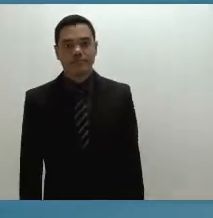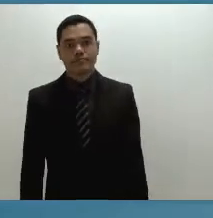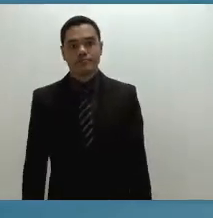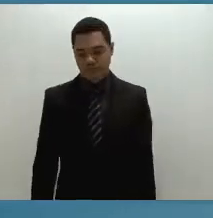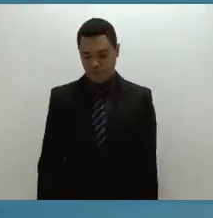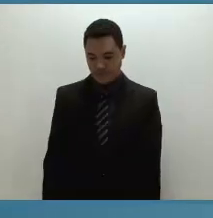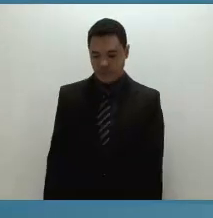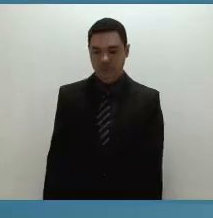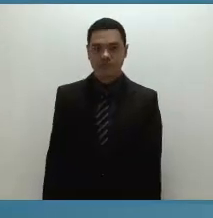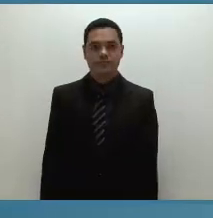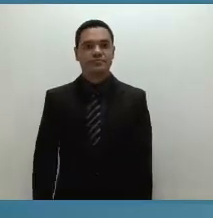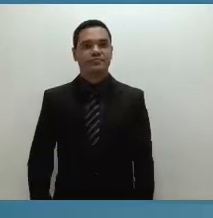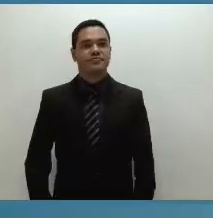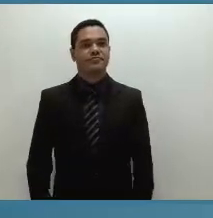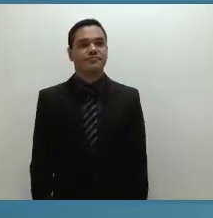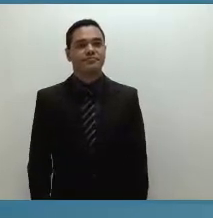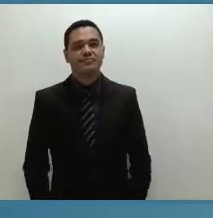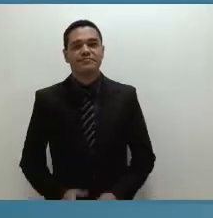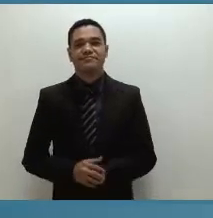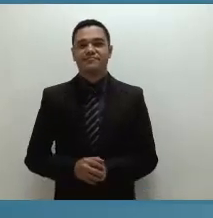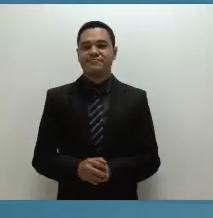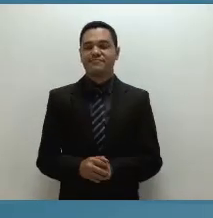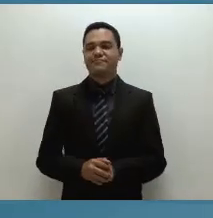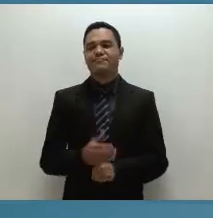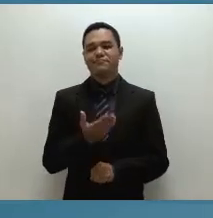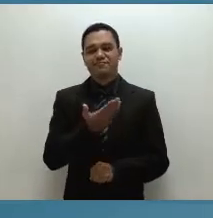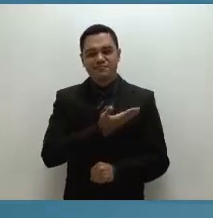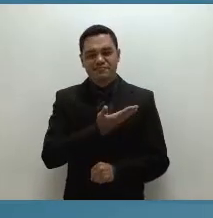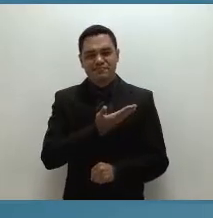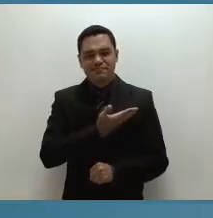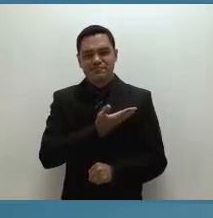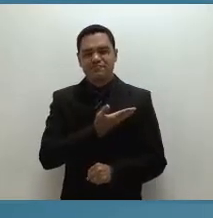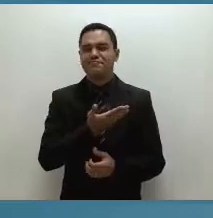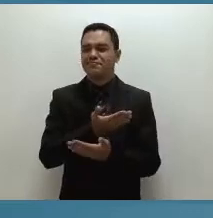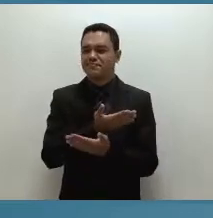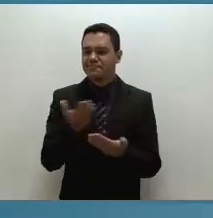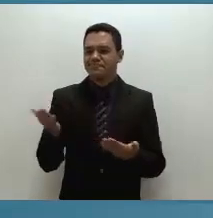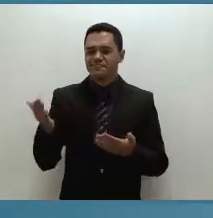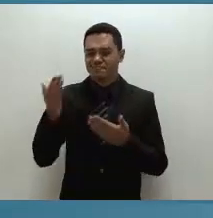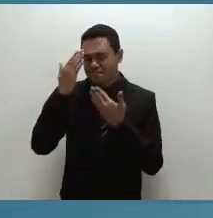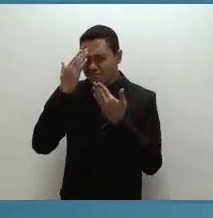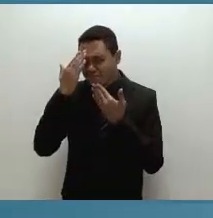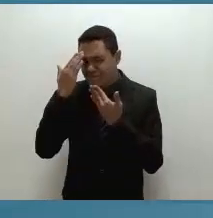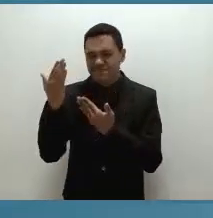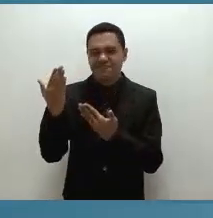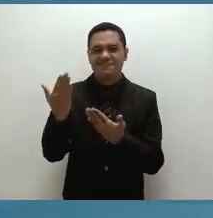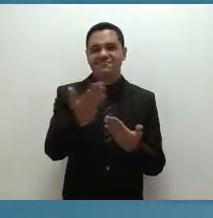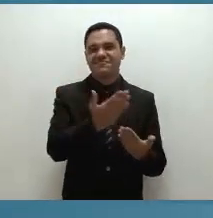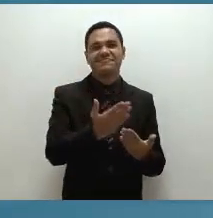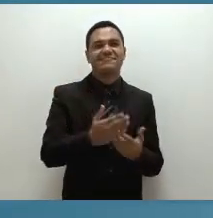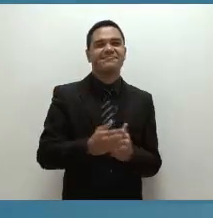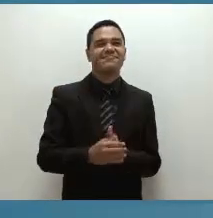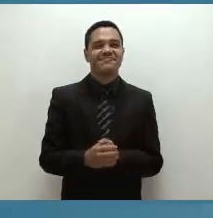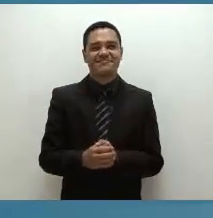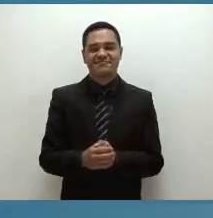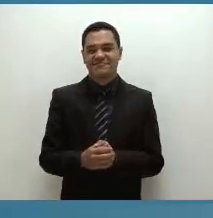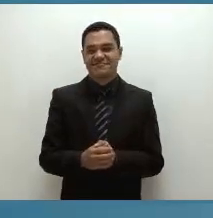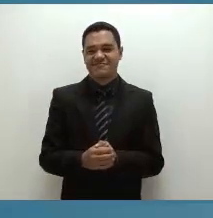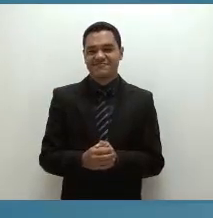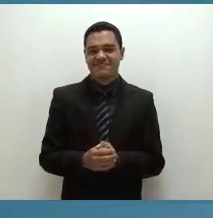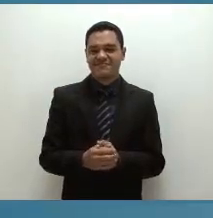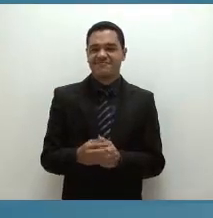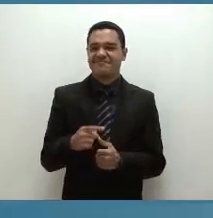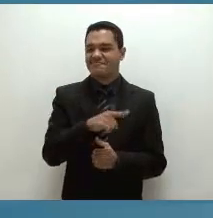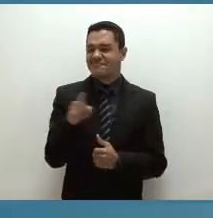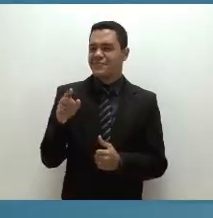sejam uma noite que vocês estão comigo, agradecer pela honra da carta que você está sendo meu